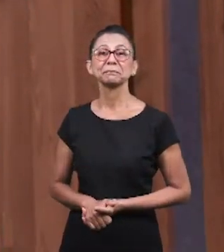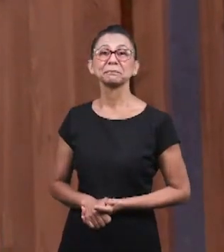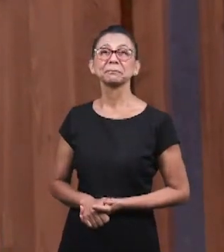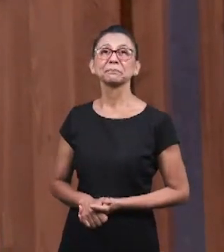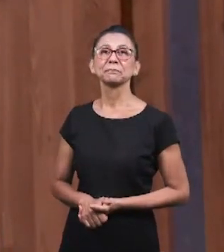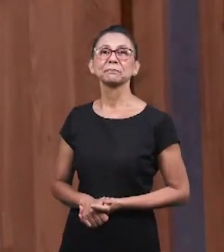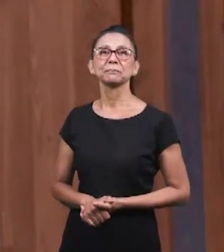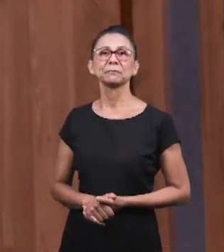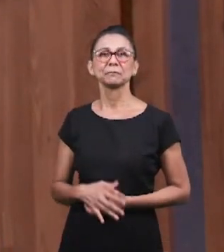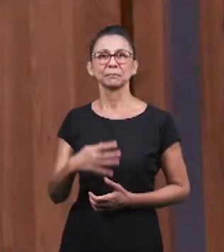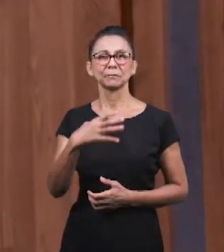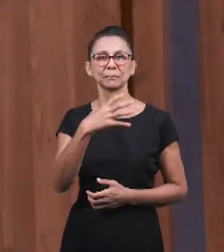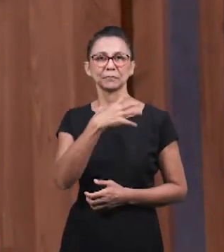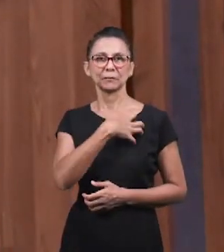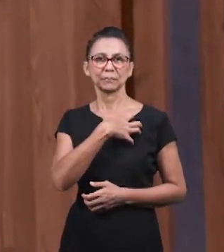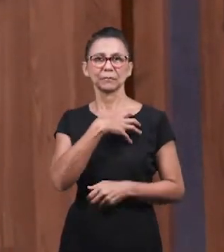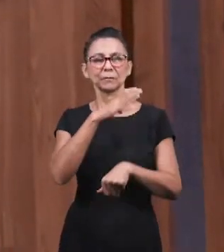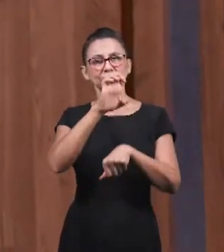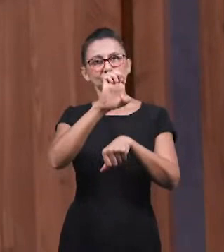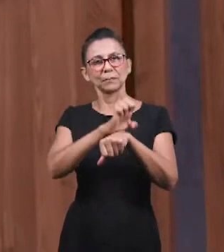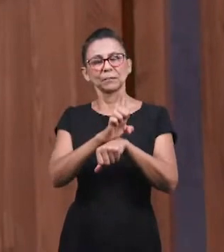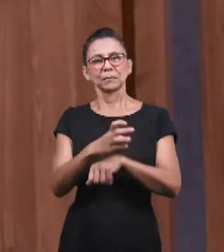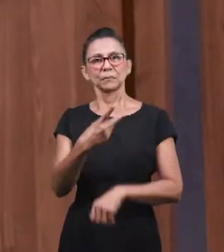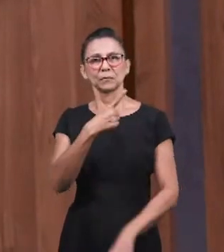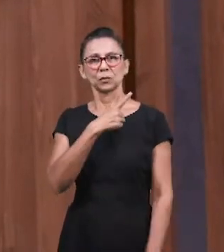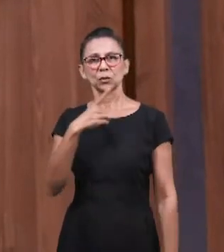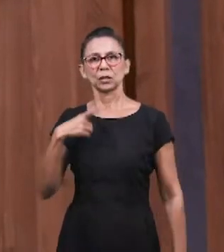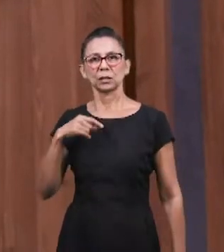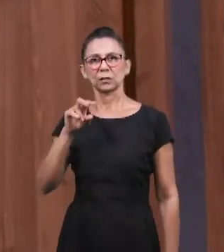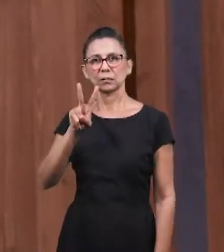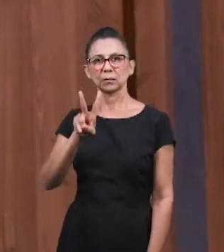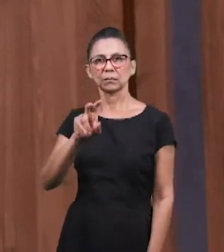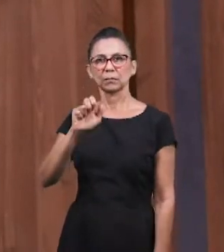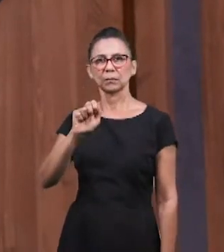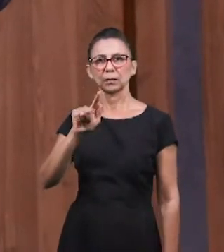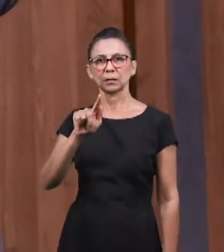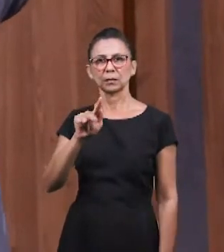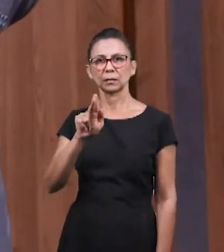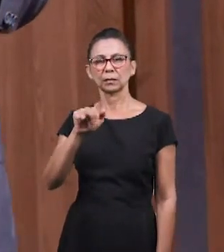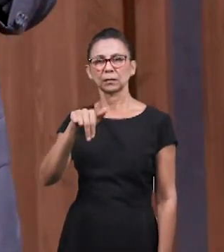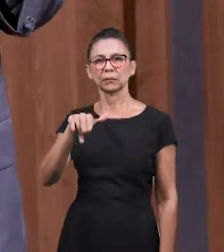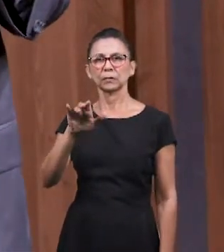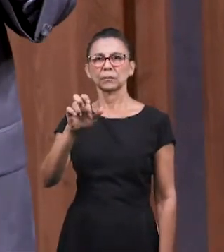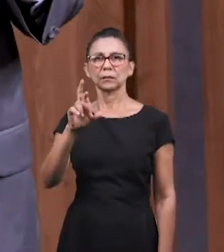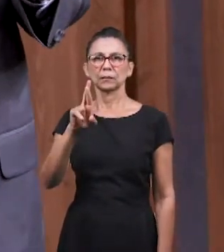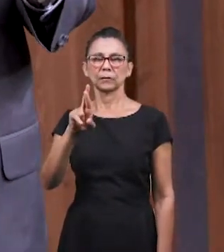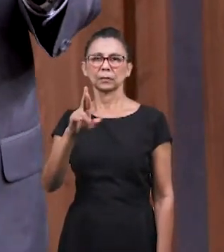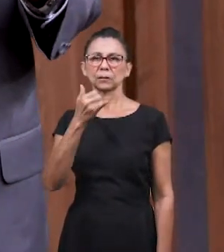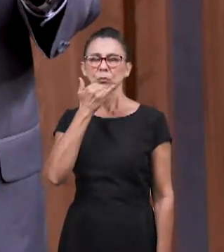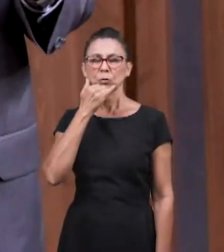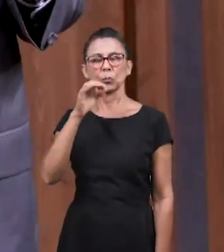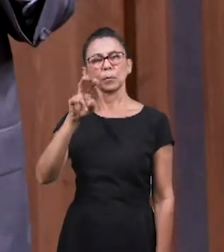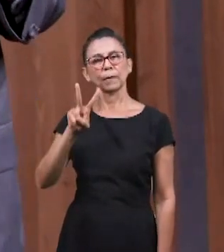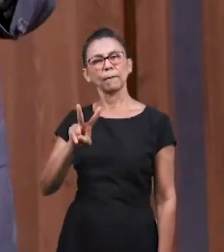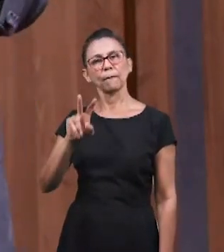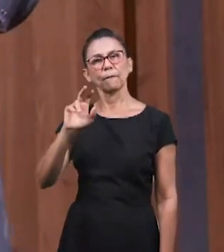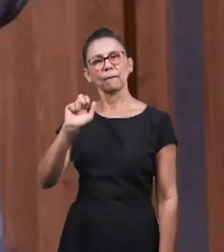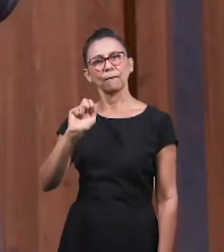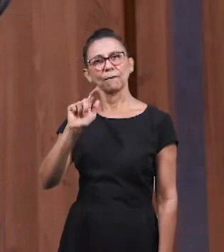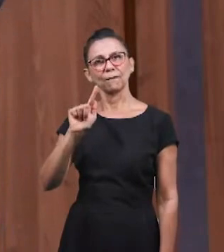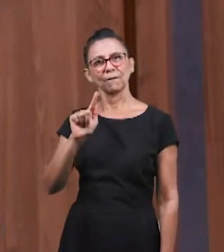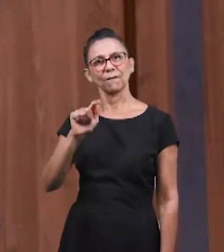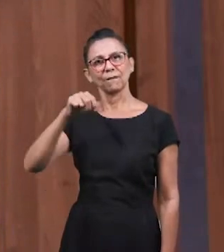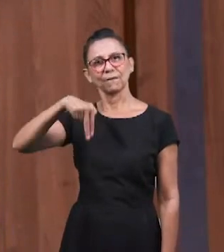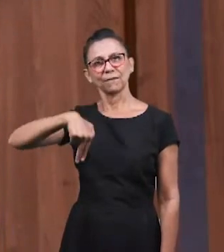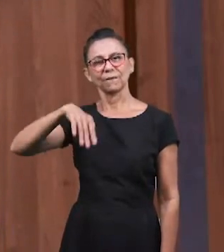delas vem lá do estado da Bahia. Nós temos lá o diácono Wagner. O Wagner é do grupo de diáconos e obreiros da igreja de Urbe